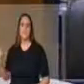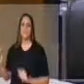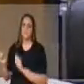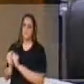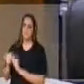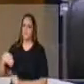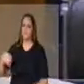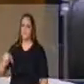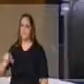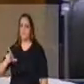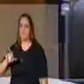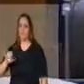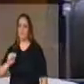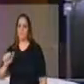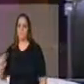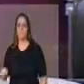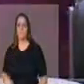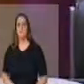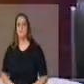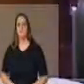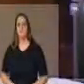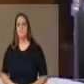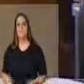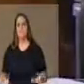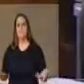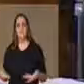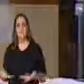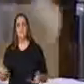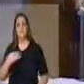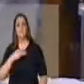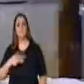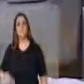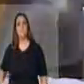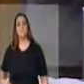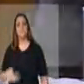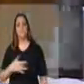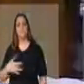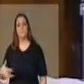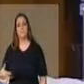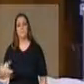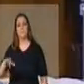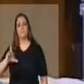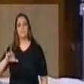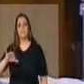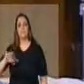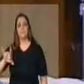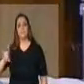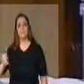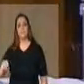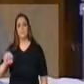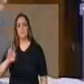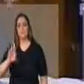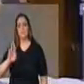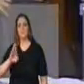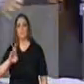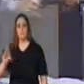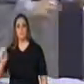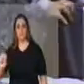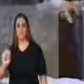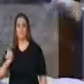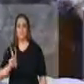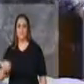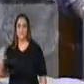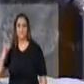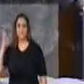Melissa. Nesse momento, vamos passar a palavra para o nosso ministro da Saúde, Ricardo Barros. Desde já agradecer a